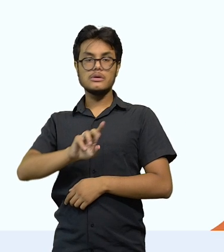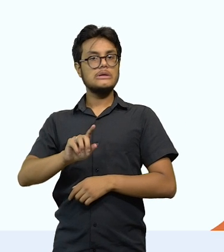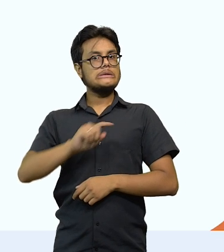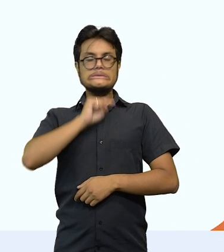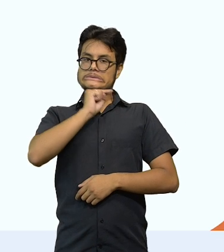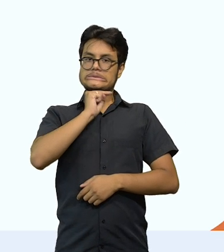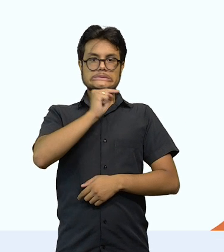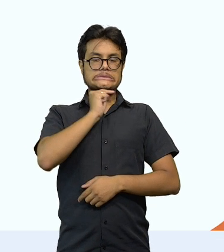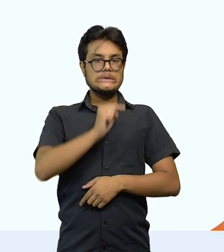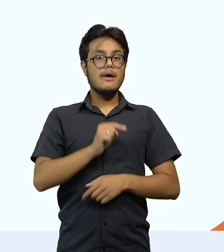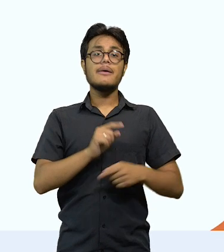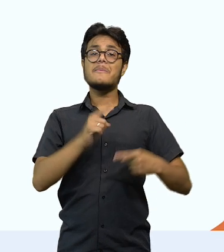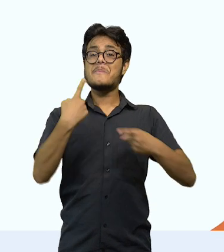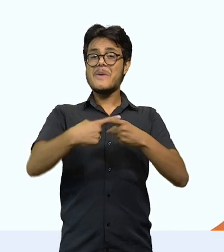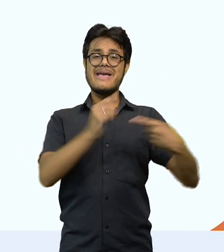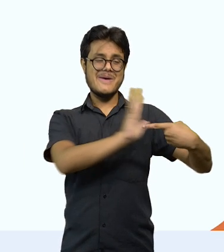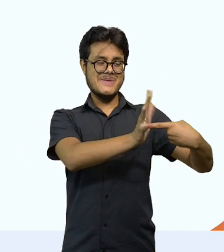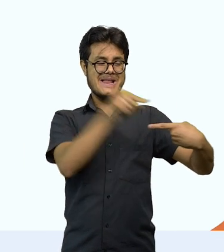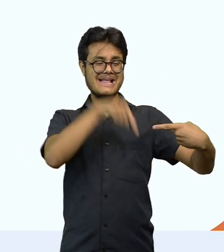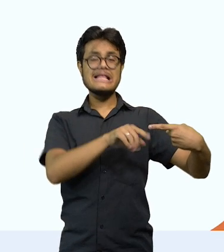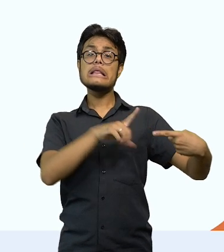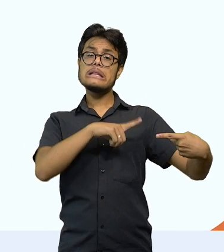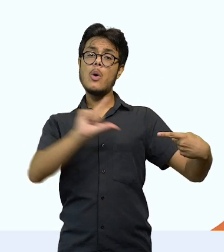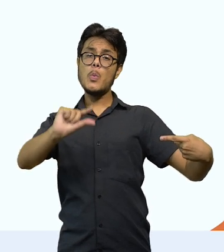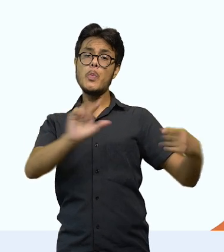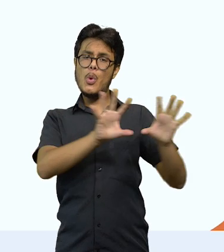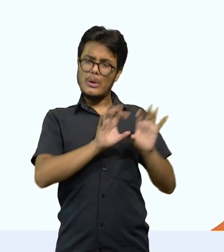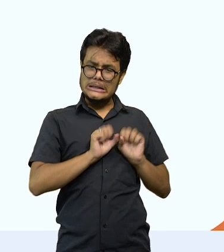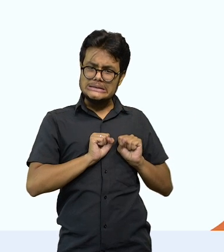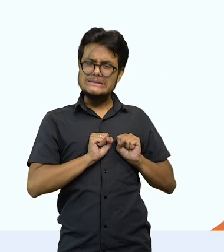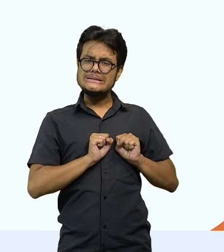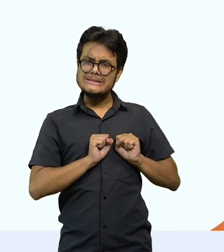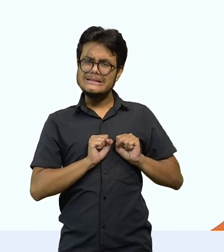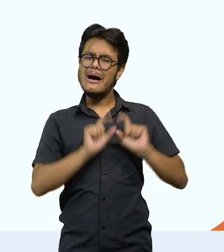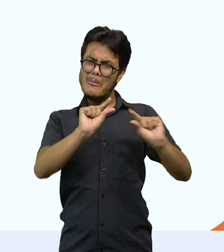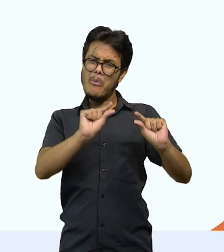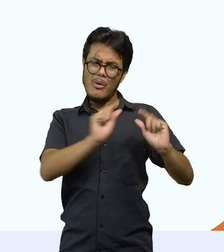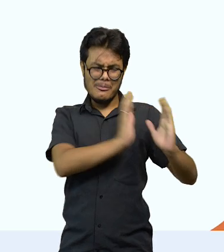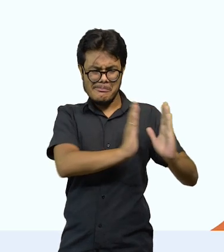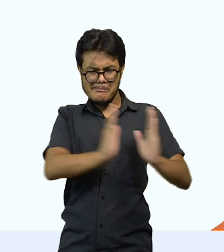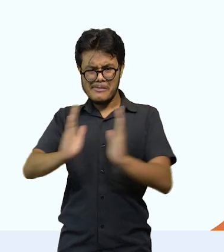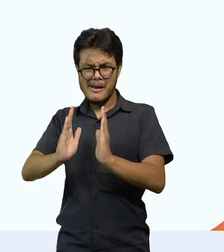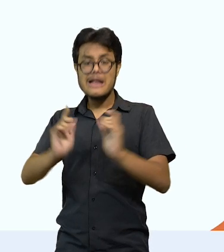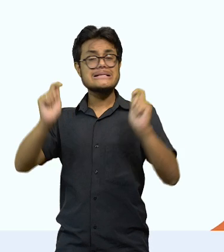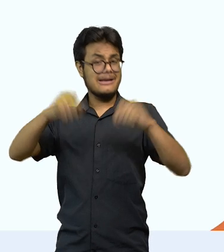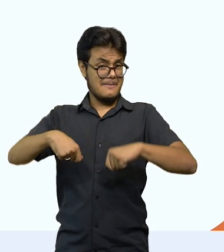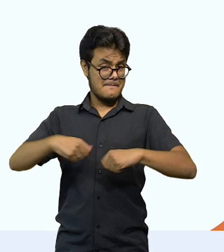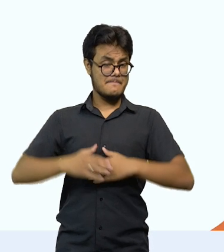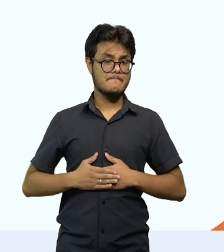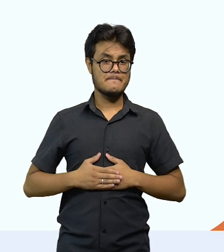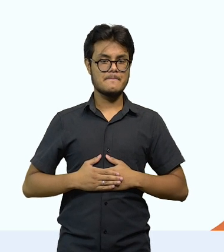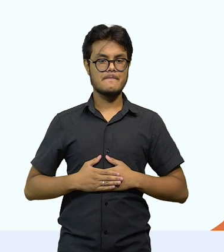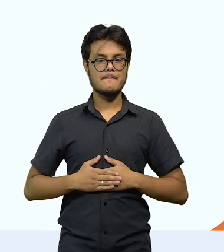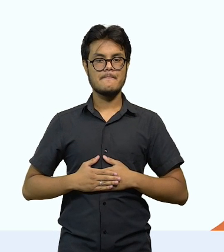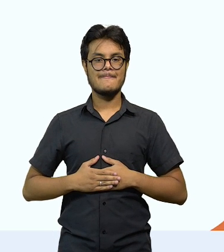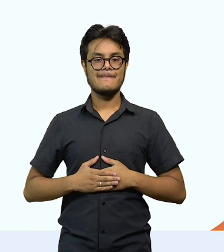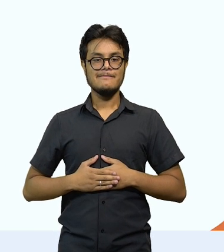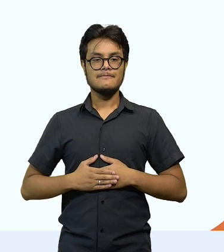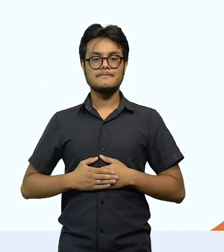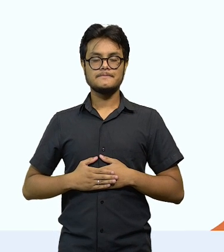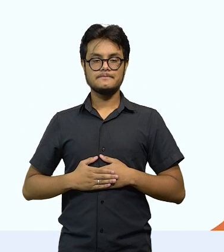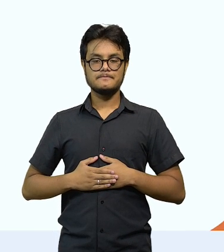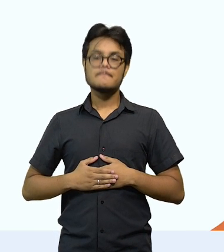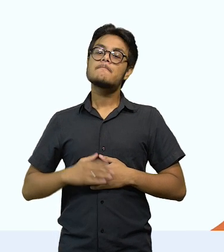gerador ele consome aqui dentro, ele está consumindo aqui dentro parte da minha potência. Então, eu tenho uma potência que